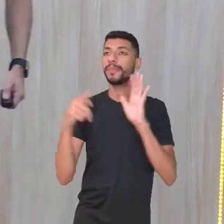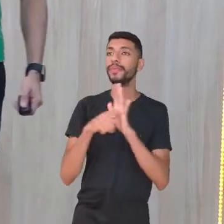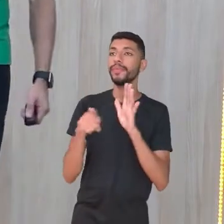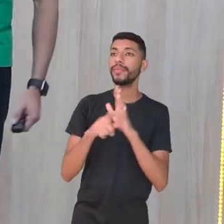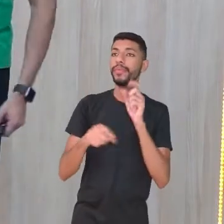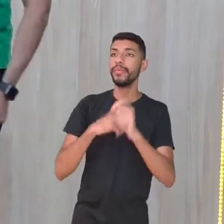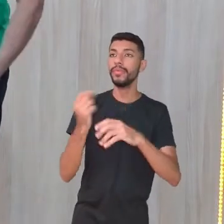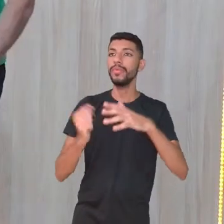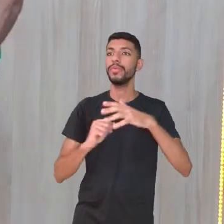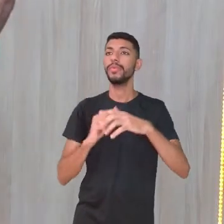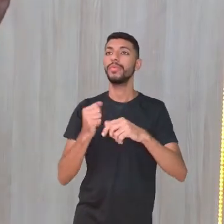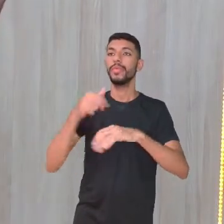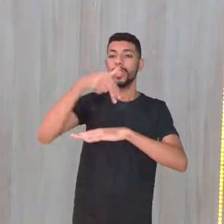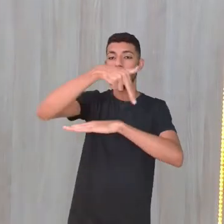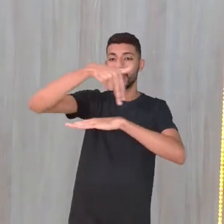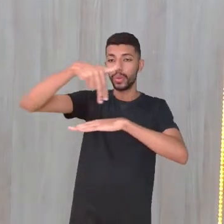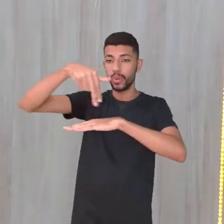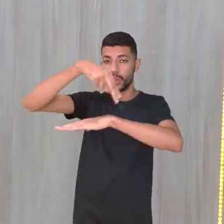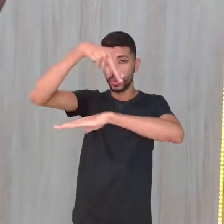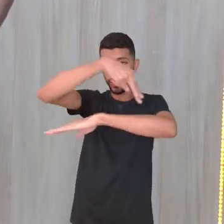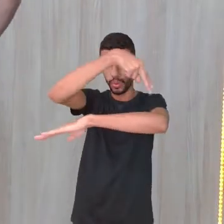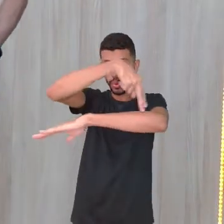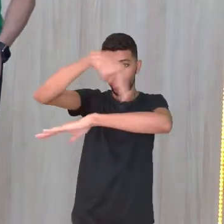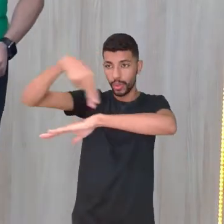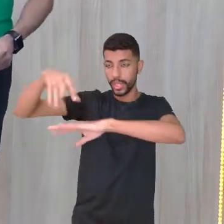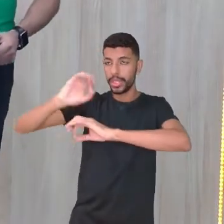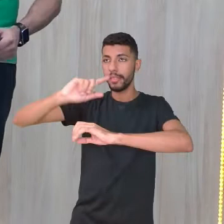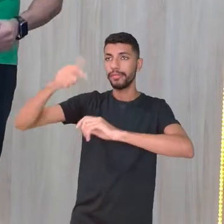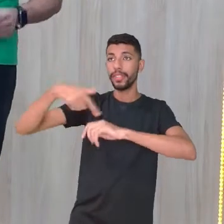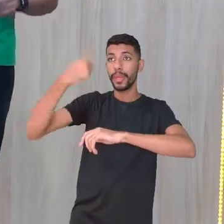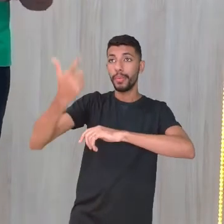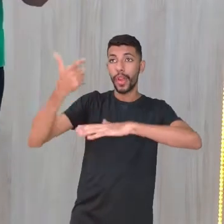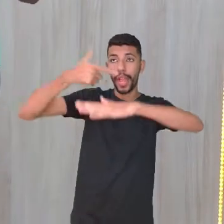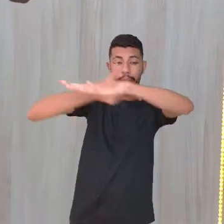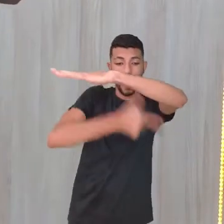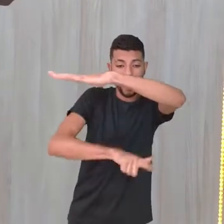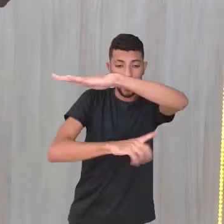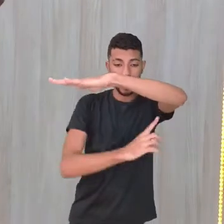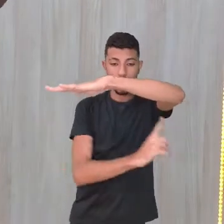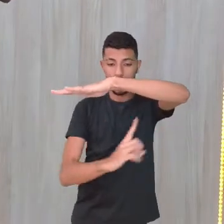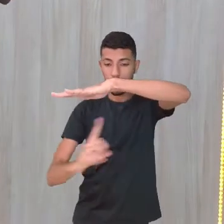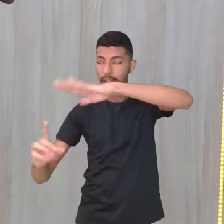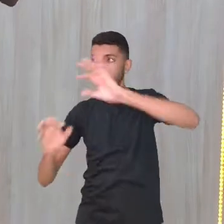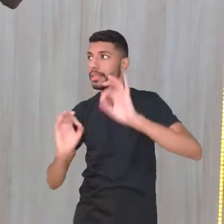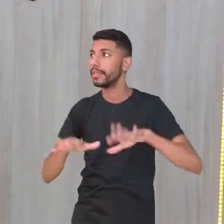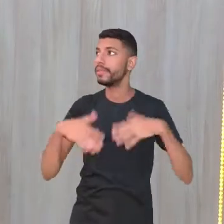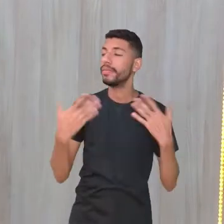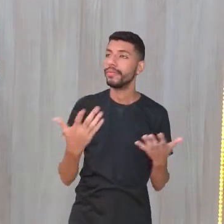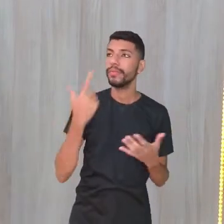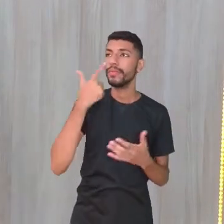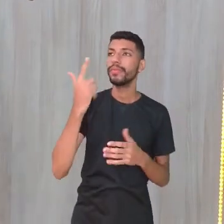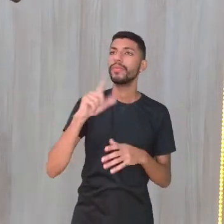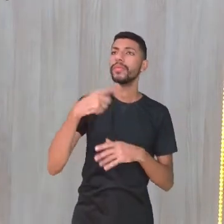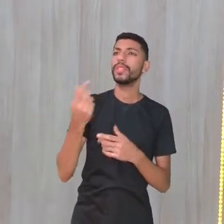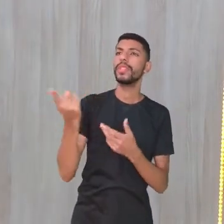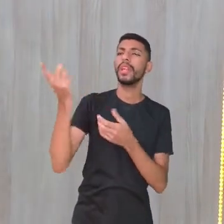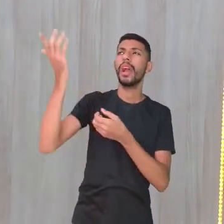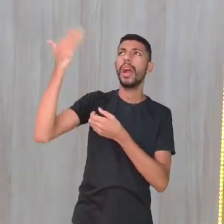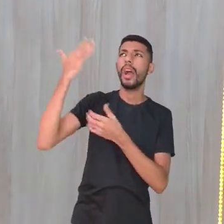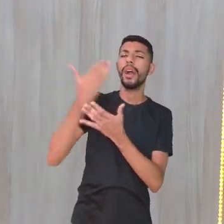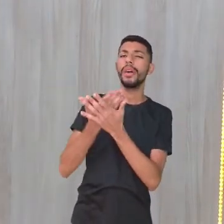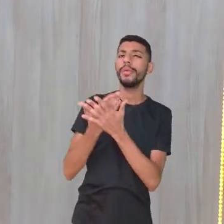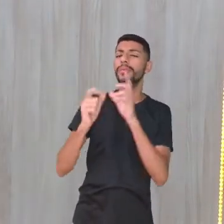denominador, tá? Na multiplicação de frações, a gente viu lá dois exemplos, né? Na aula passada, detalhamos bem